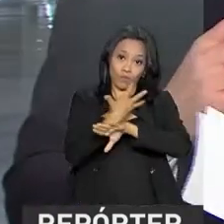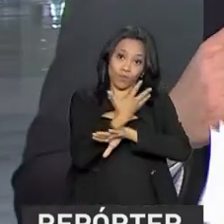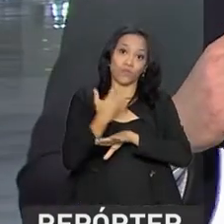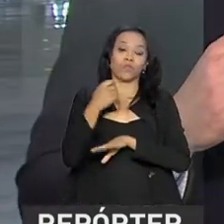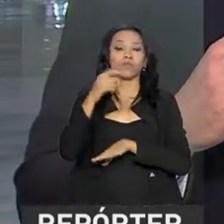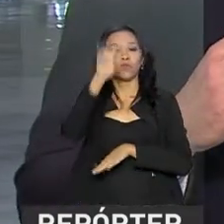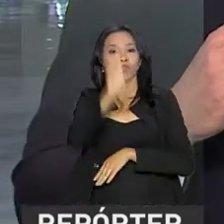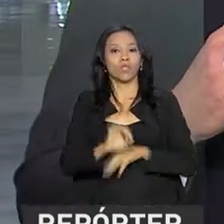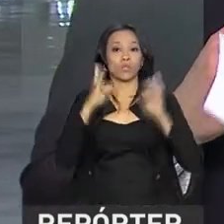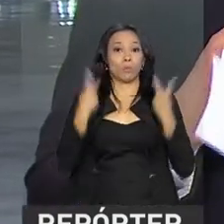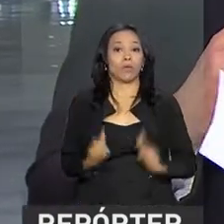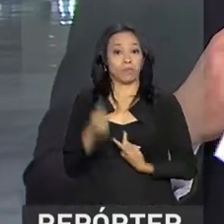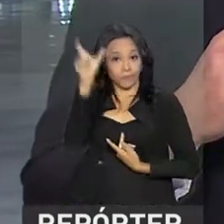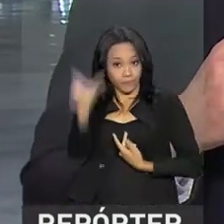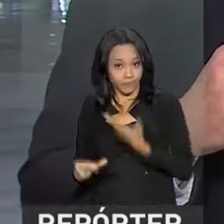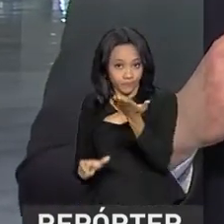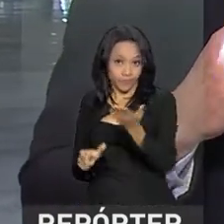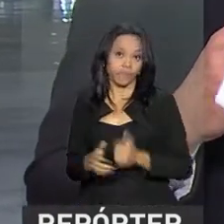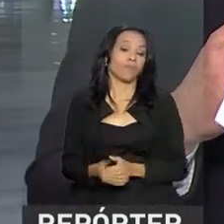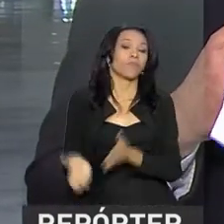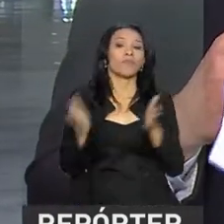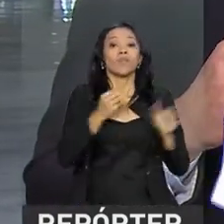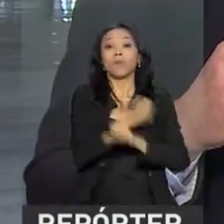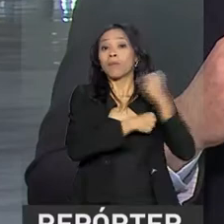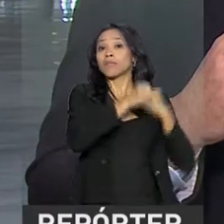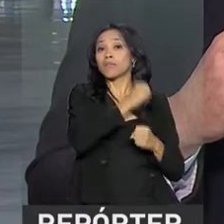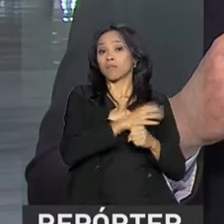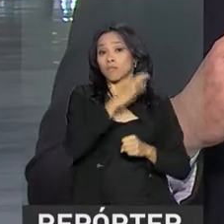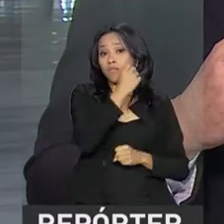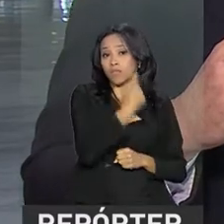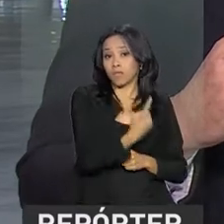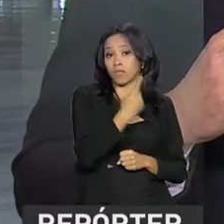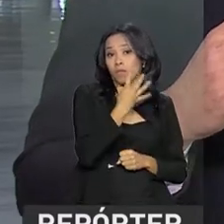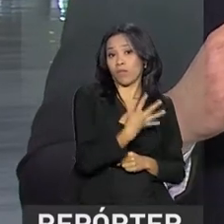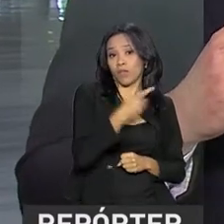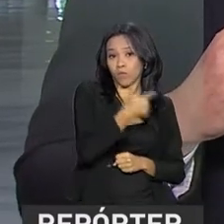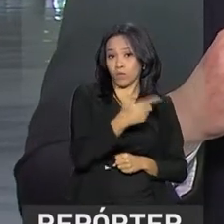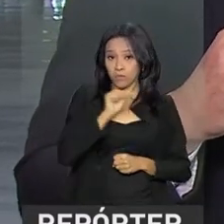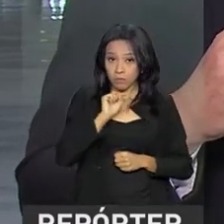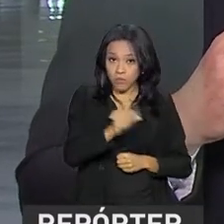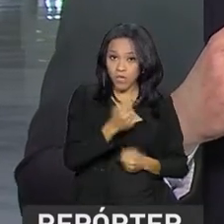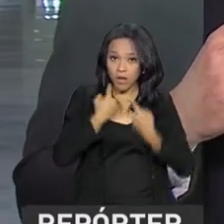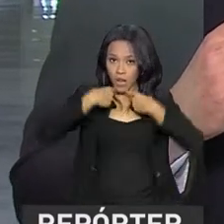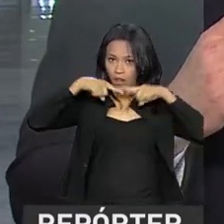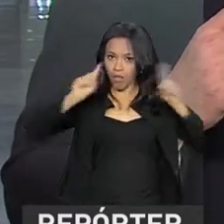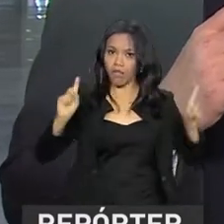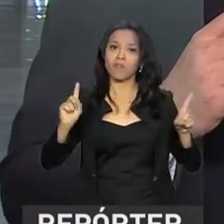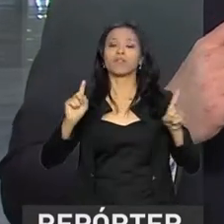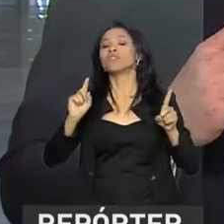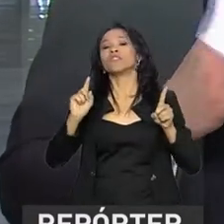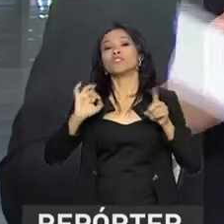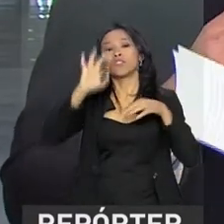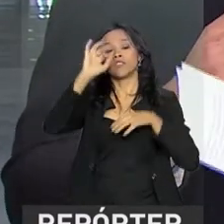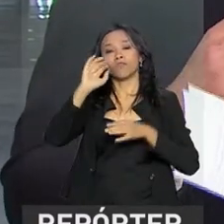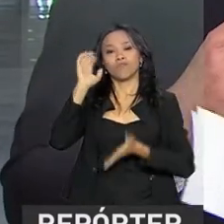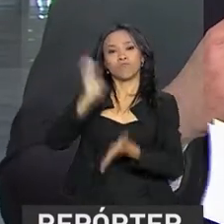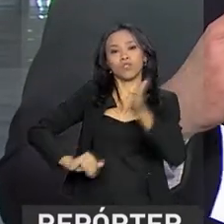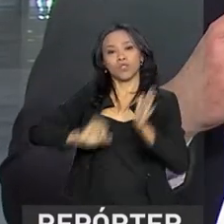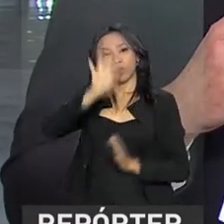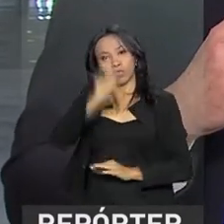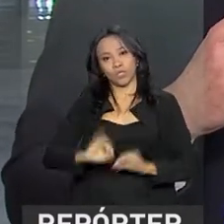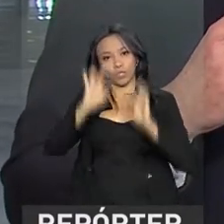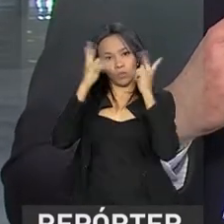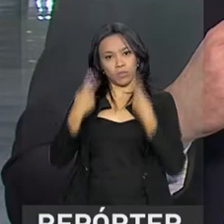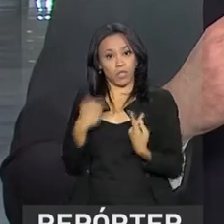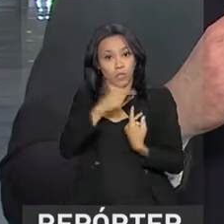passado o disque 100 recebeu 142 mil denúncias de violações de direitos humanos a maior parte